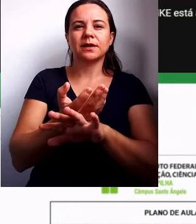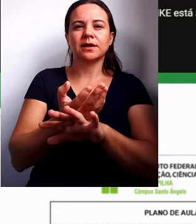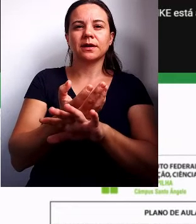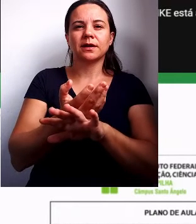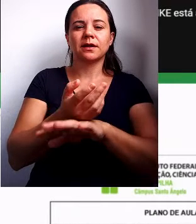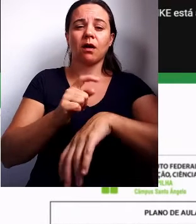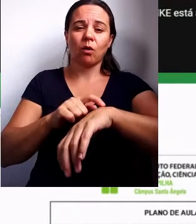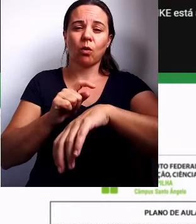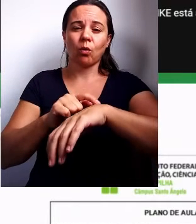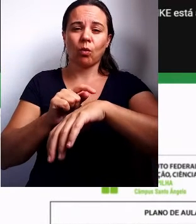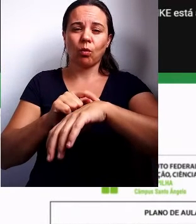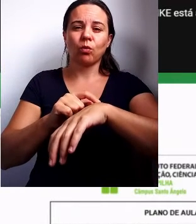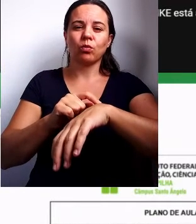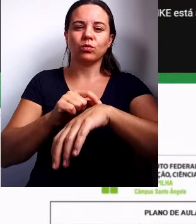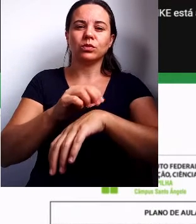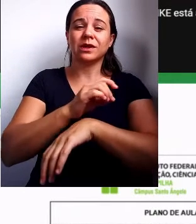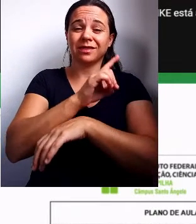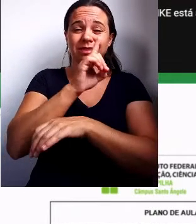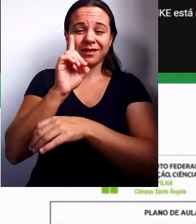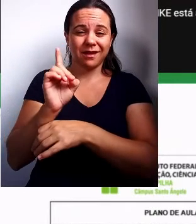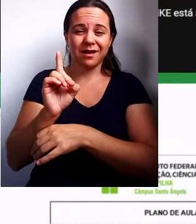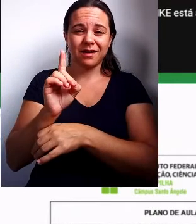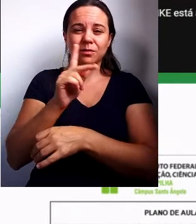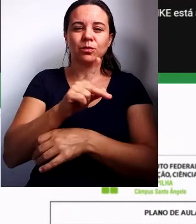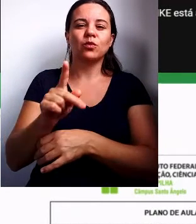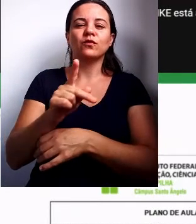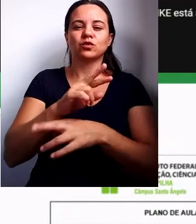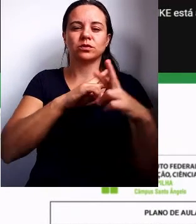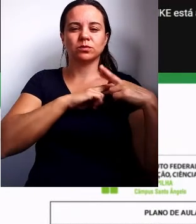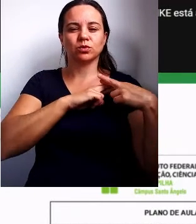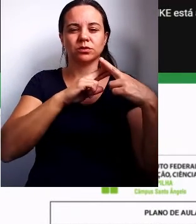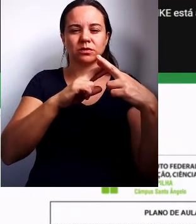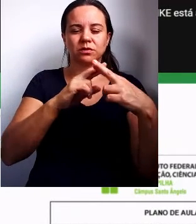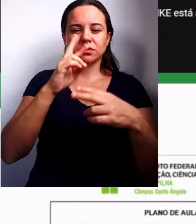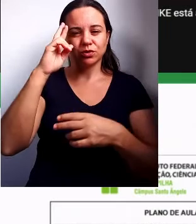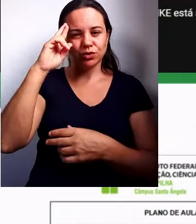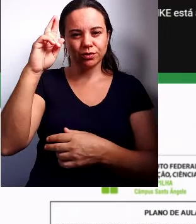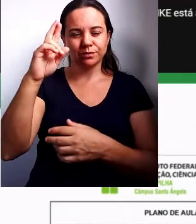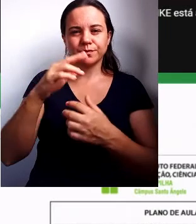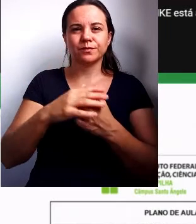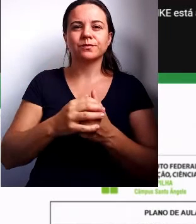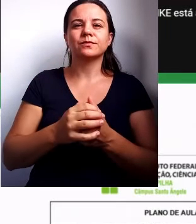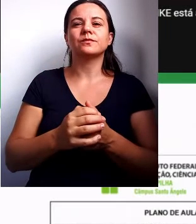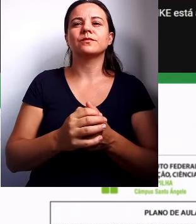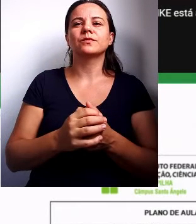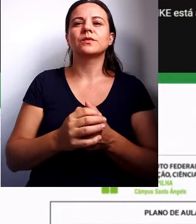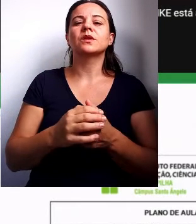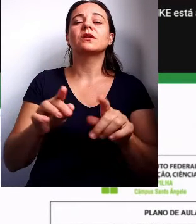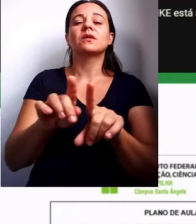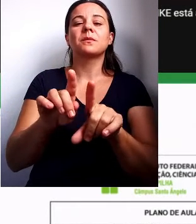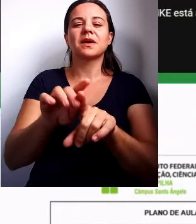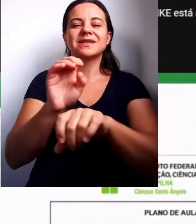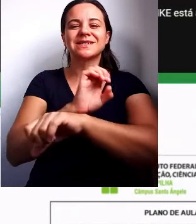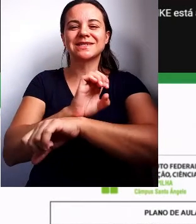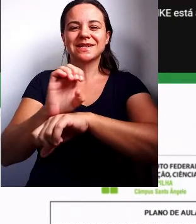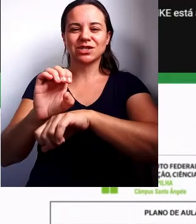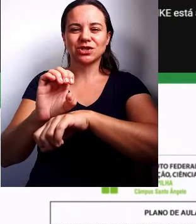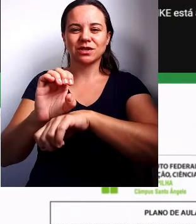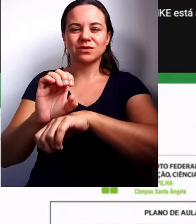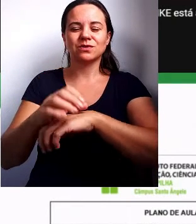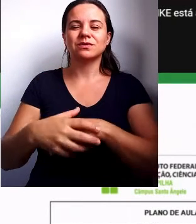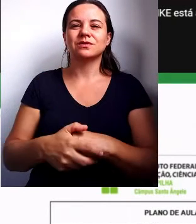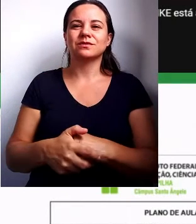disciplina, a carga horária, a data, a professora regente, tá? E